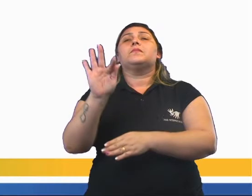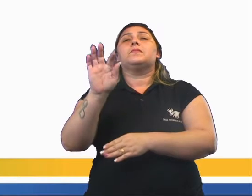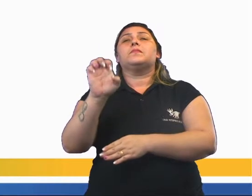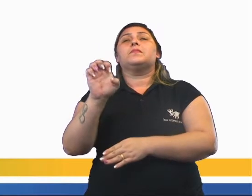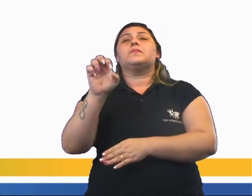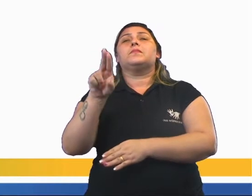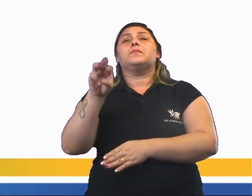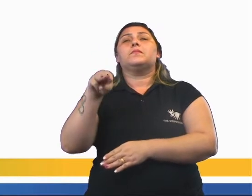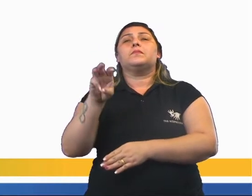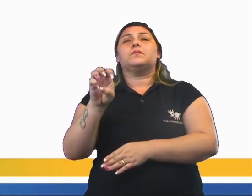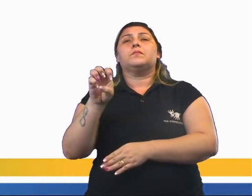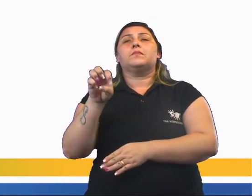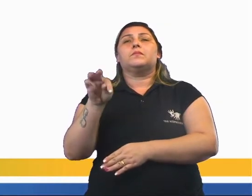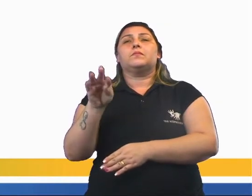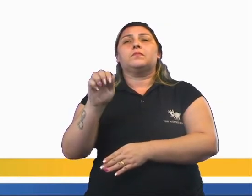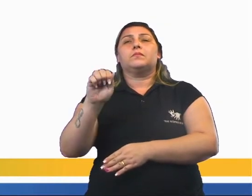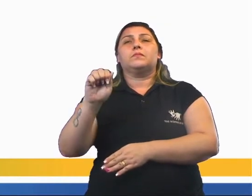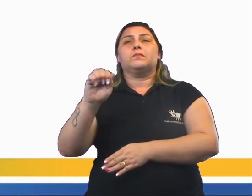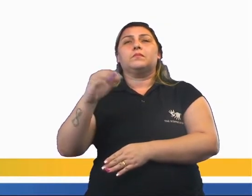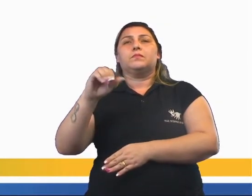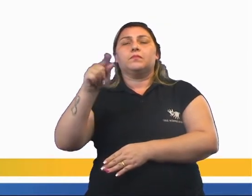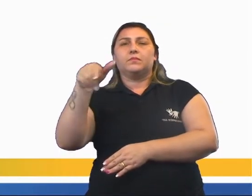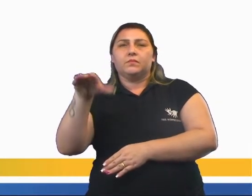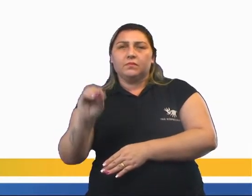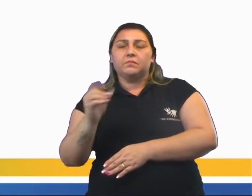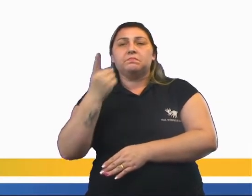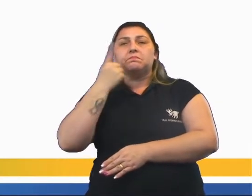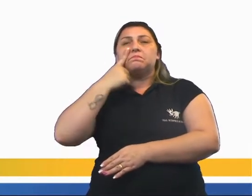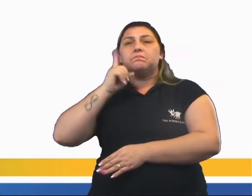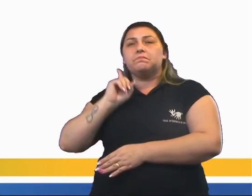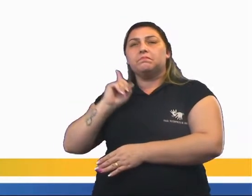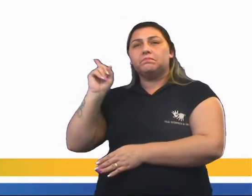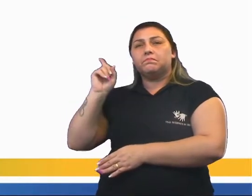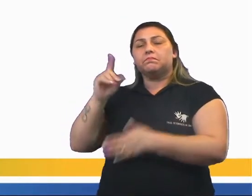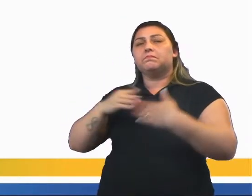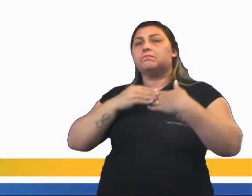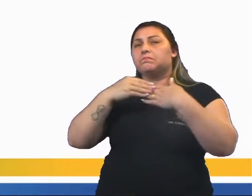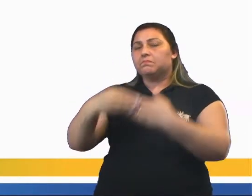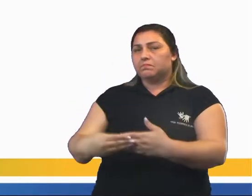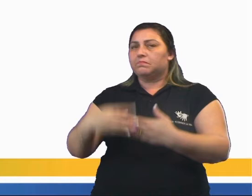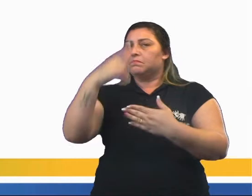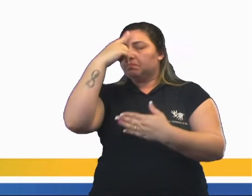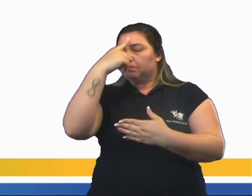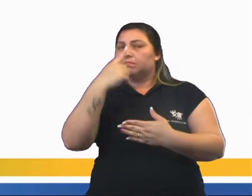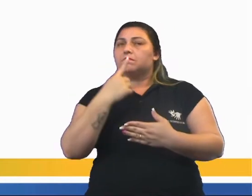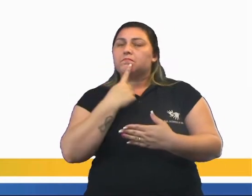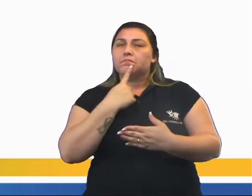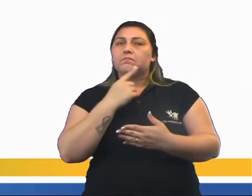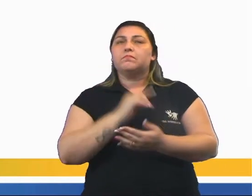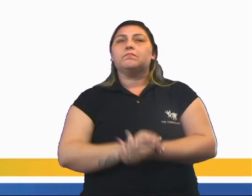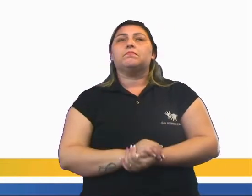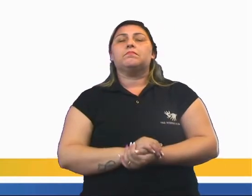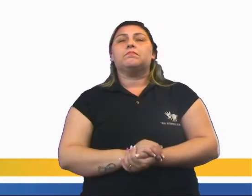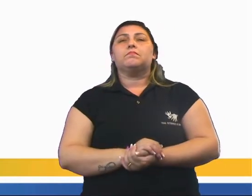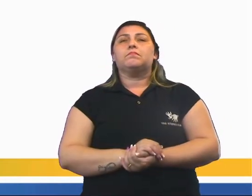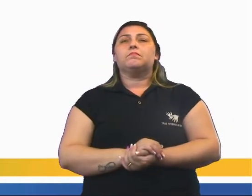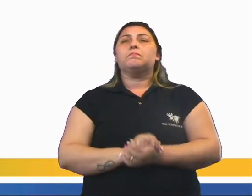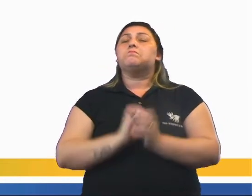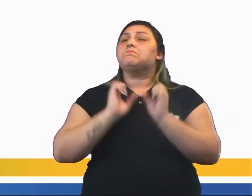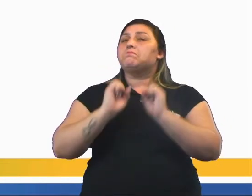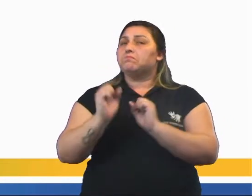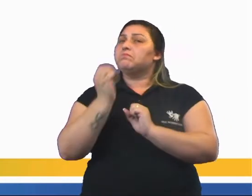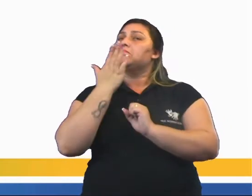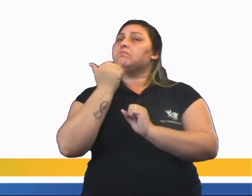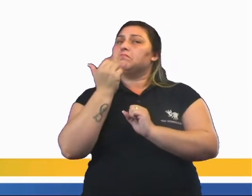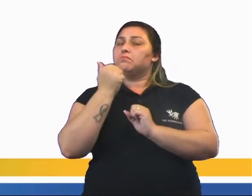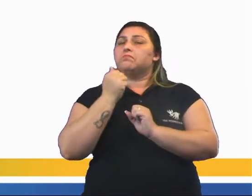de fermentação. E aqui eu trouxe abaixo uma imagem, né, de um cogumelo comestível,